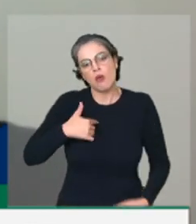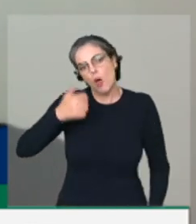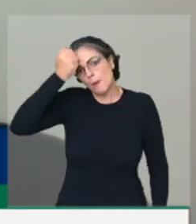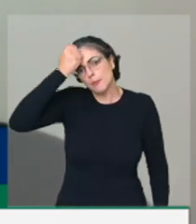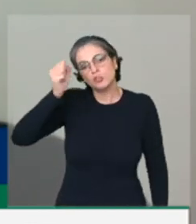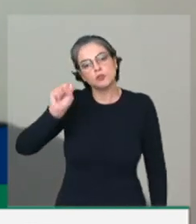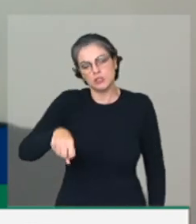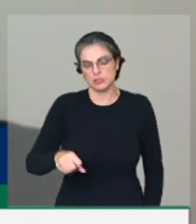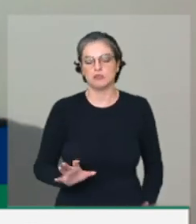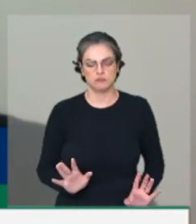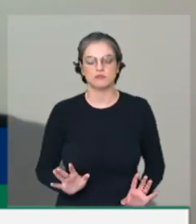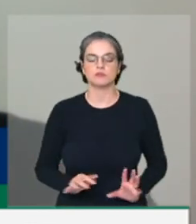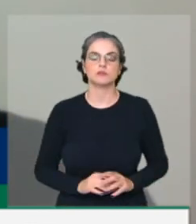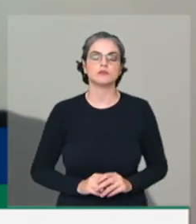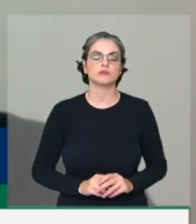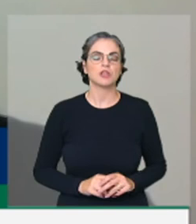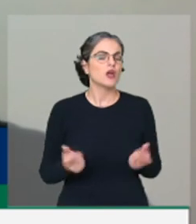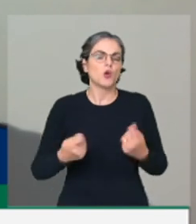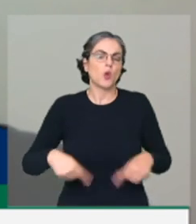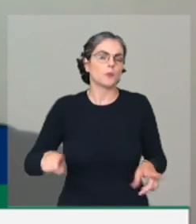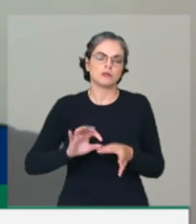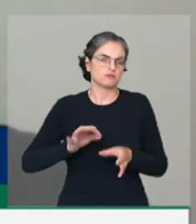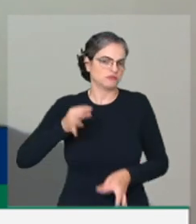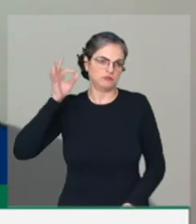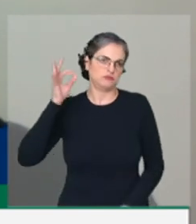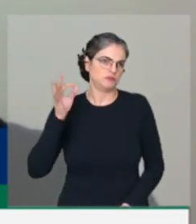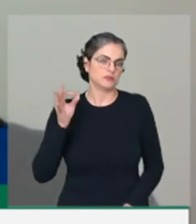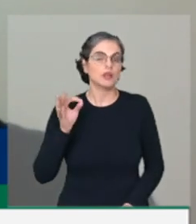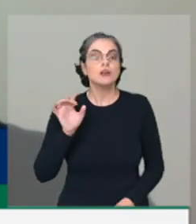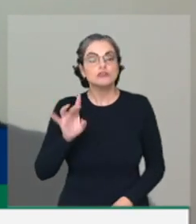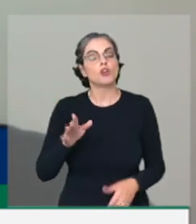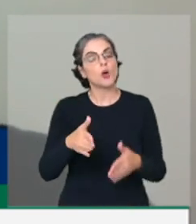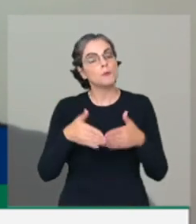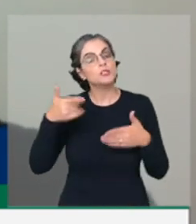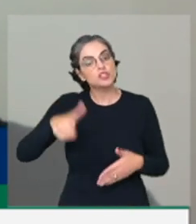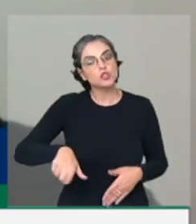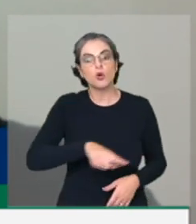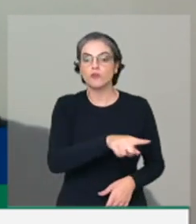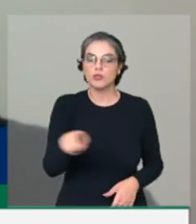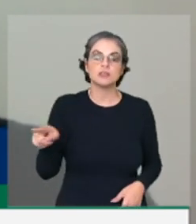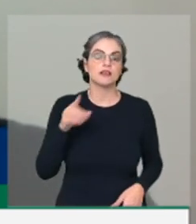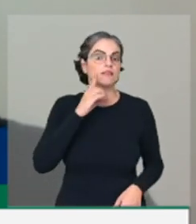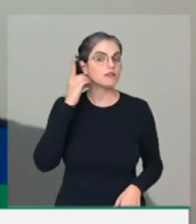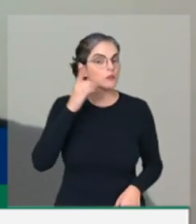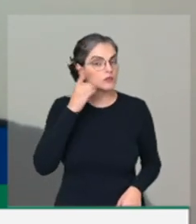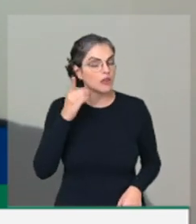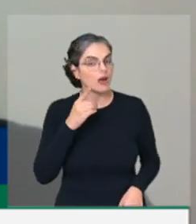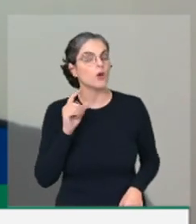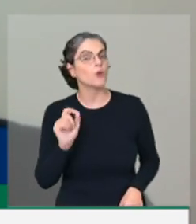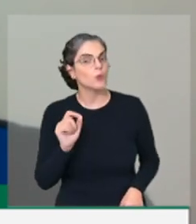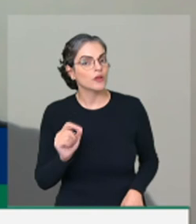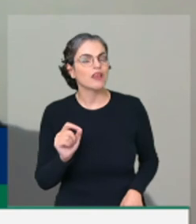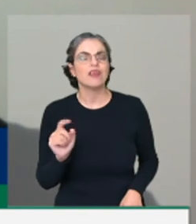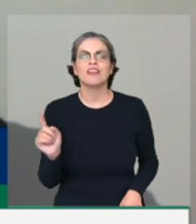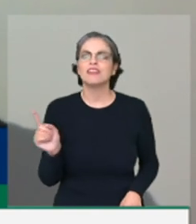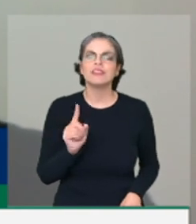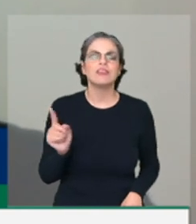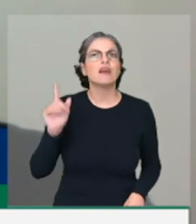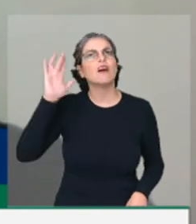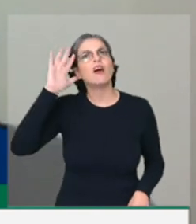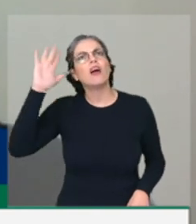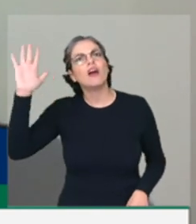preciso me prolongar, só mais uma vez peço aos nobres pares que não relativizem de